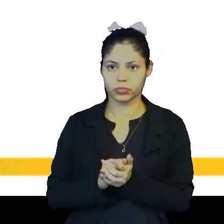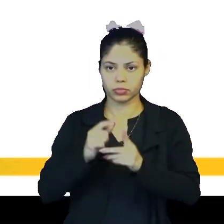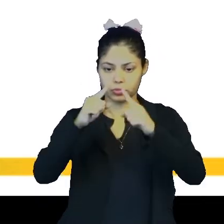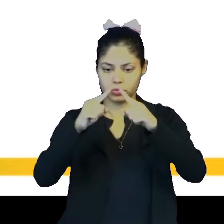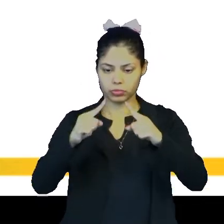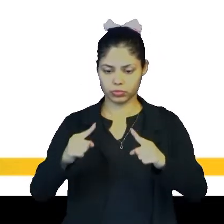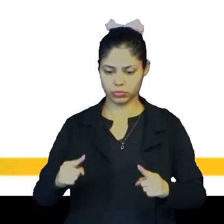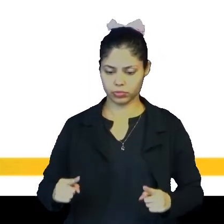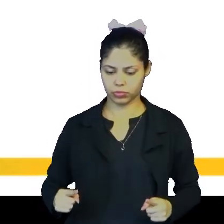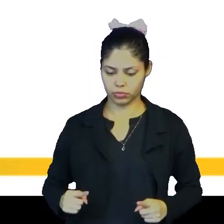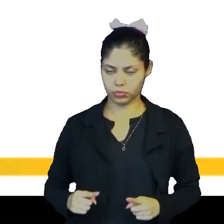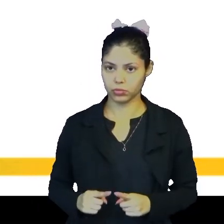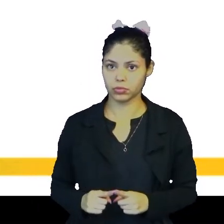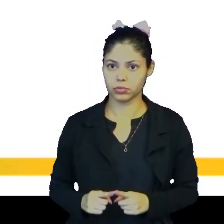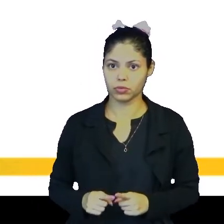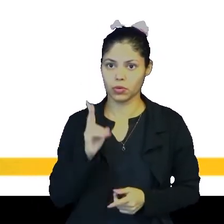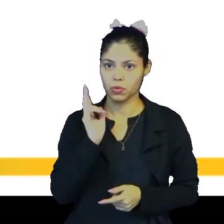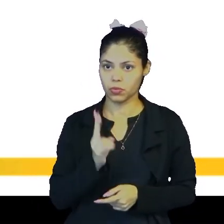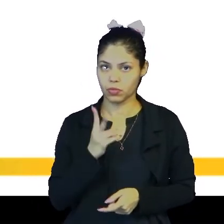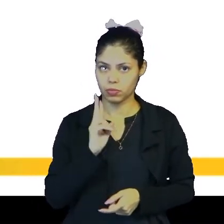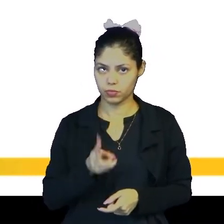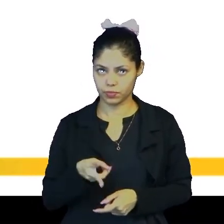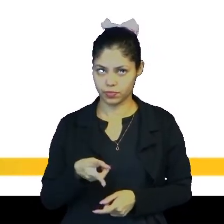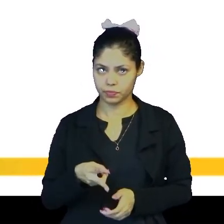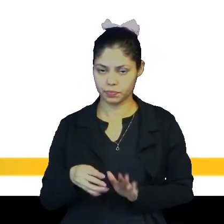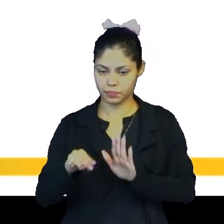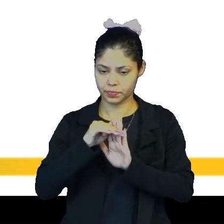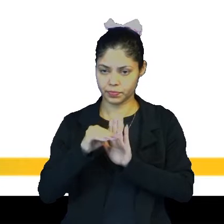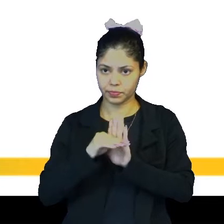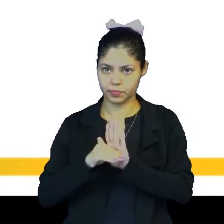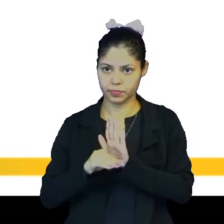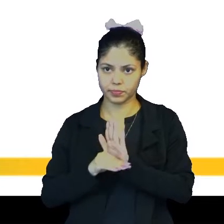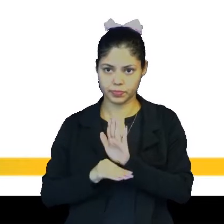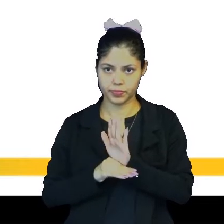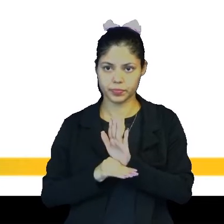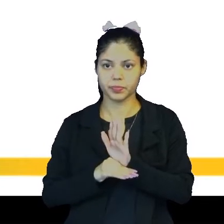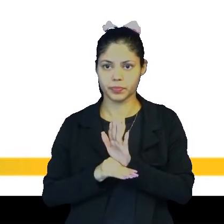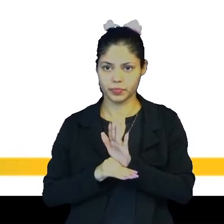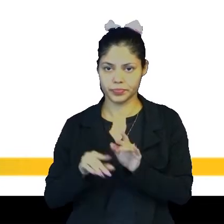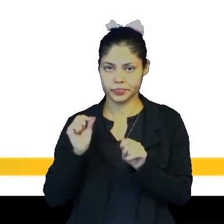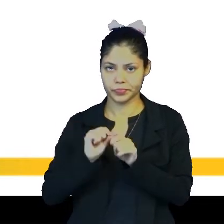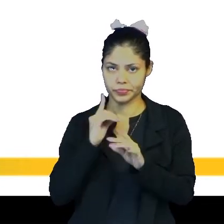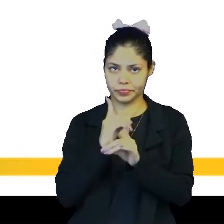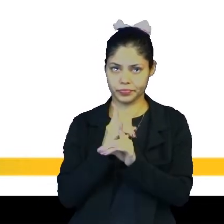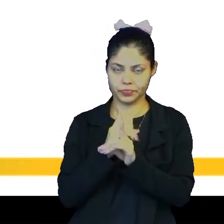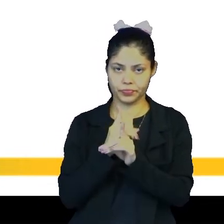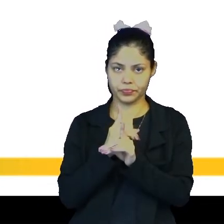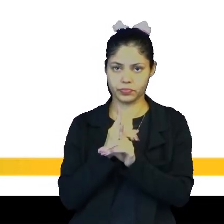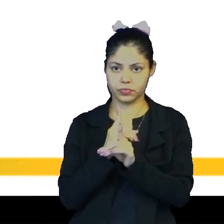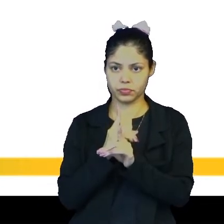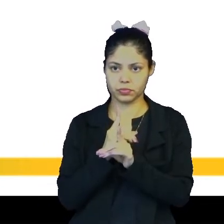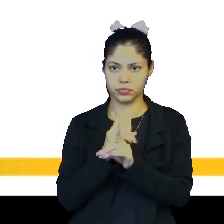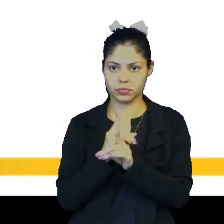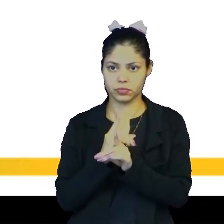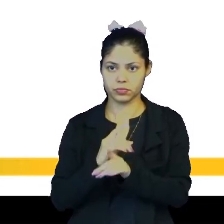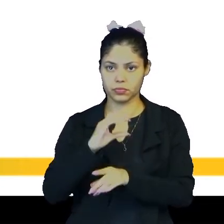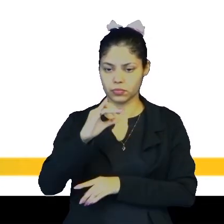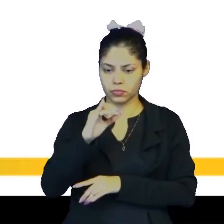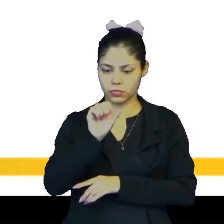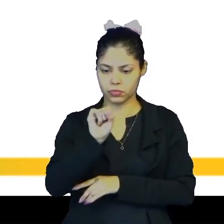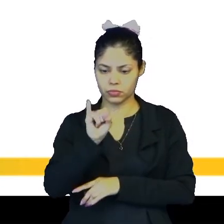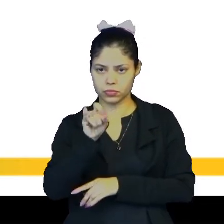lanças. Observe que elas seguem um mesmo padrão, né, e elas foram encontradas no